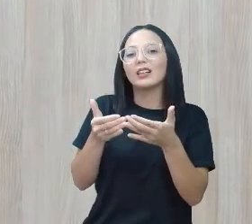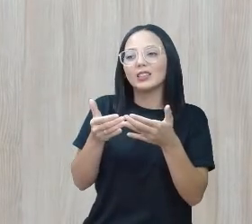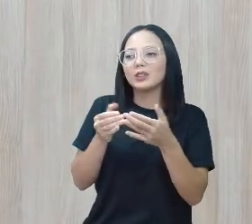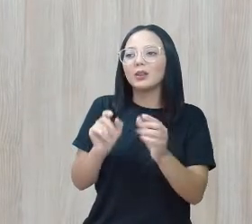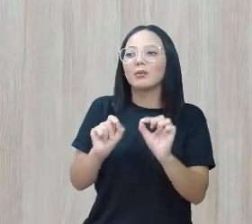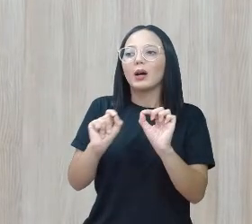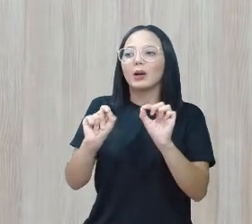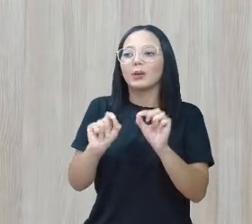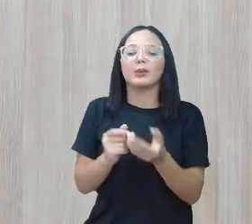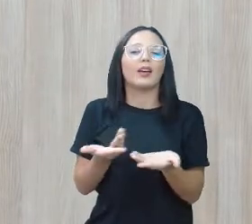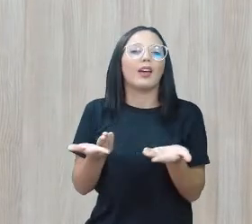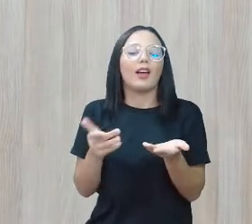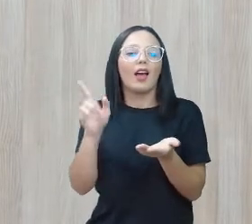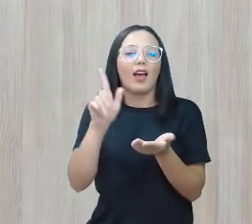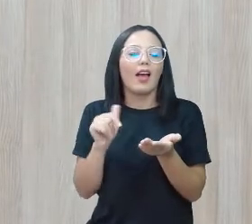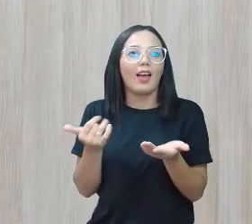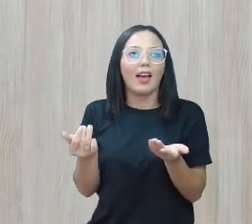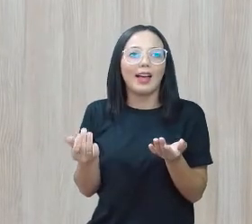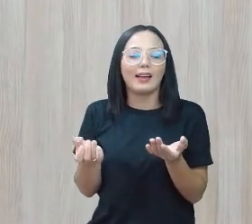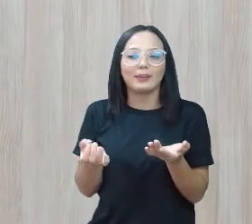para colocar